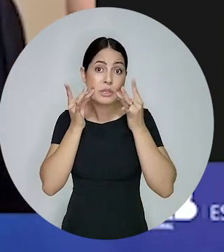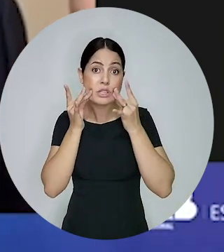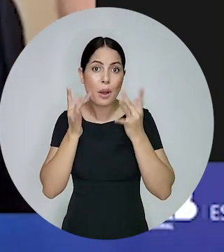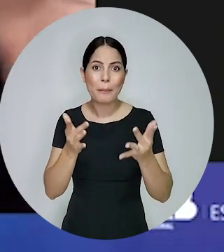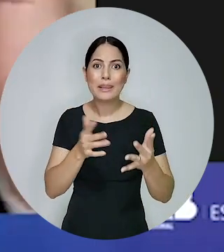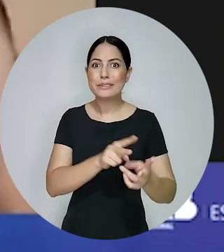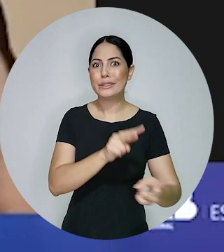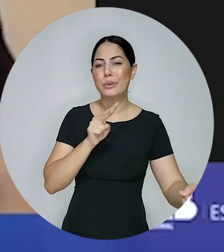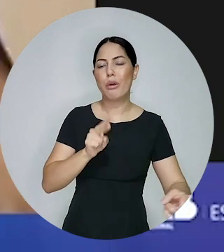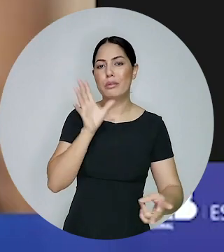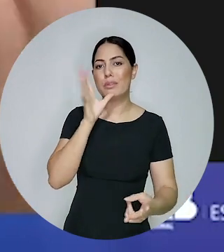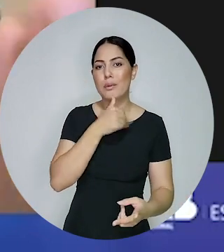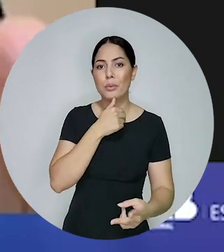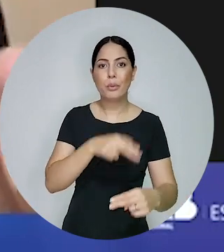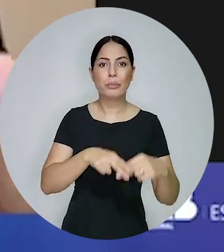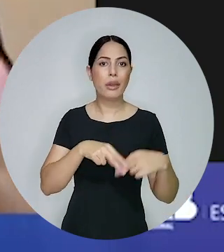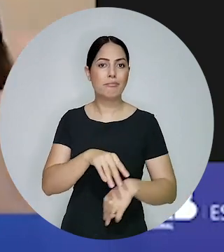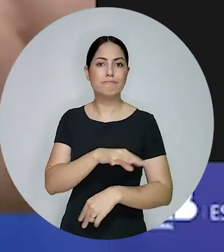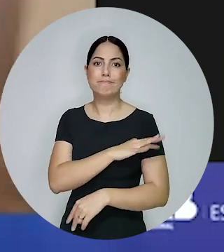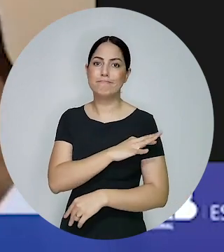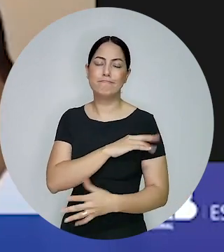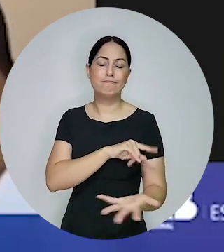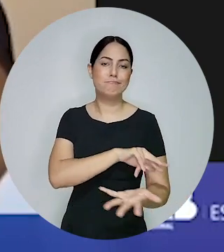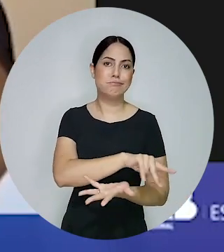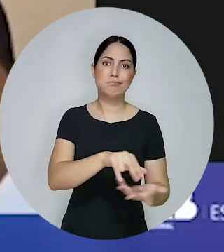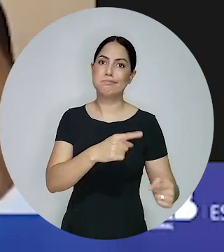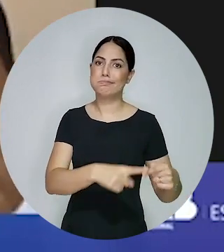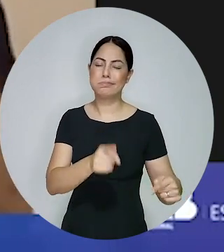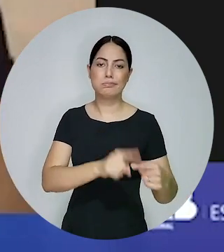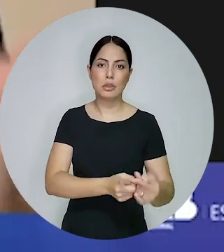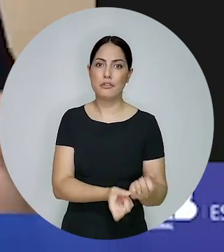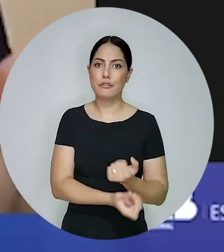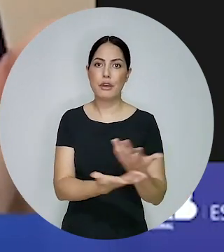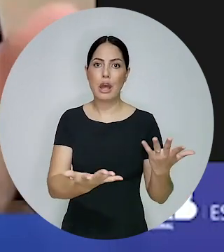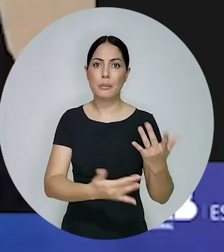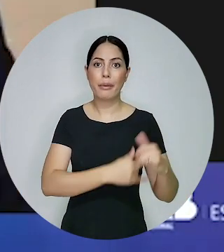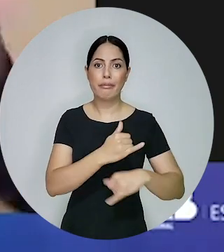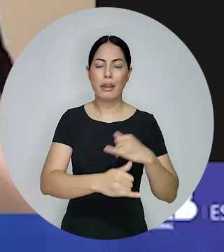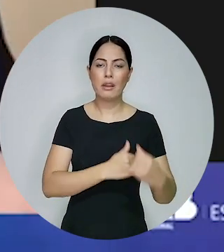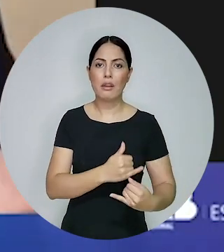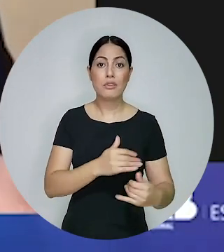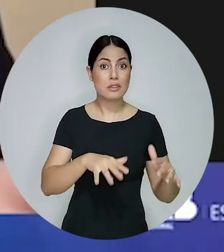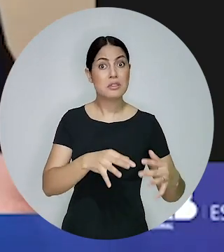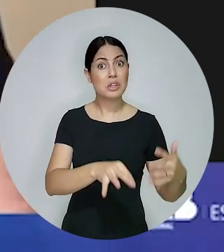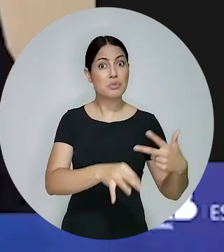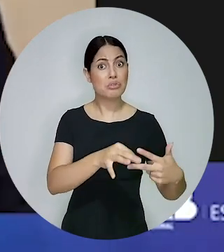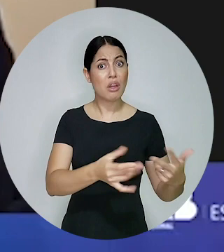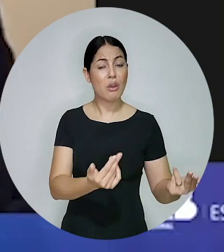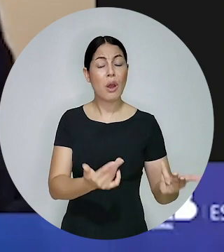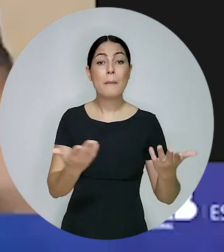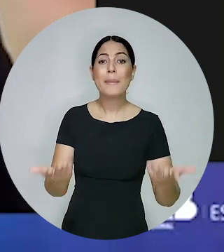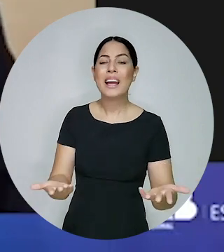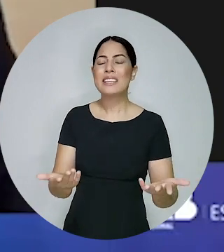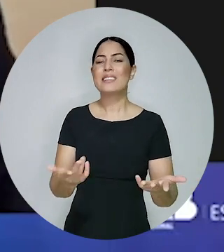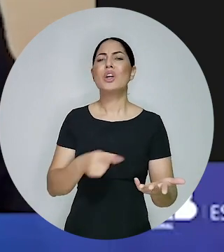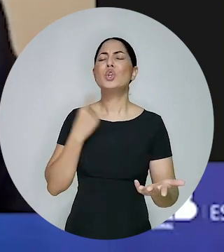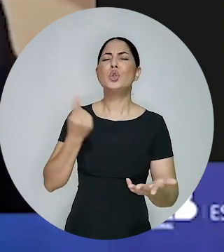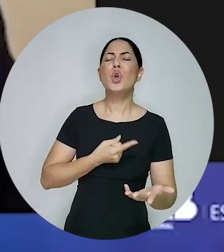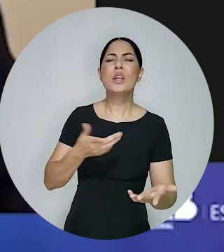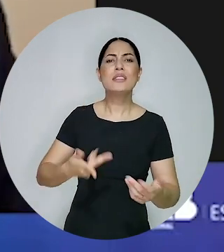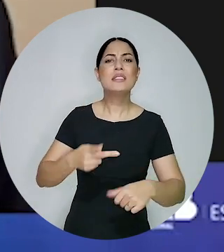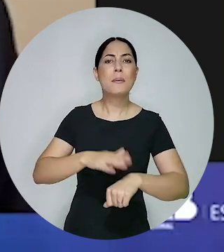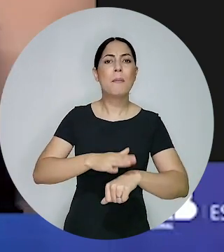ou alguns minutos. Mas isso faz parte do processo. Ninguém estava esperando essa pandemia, a gente não se preparou para isso. Só que a gente também